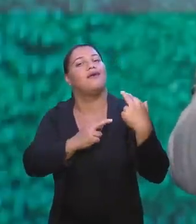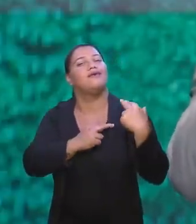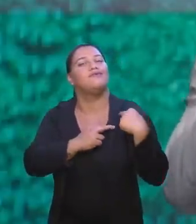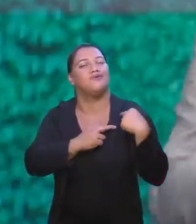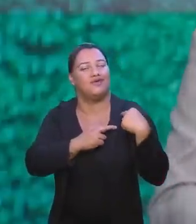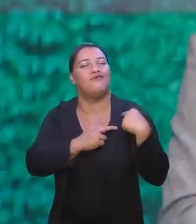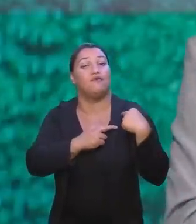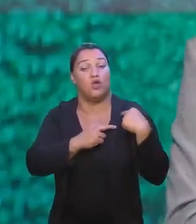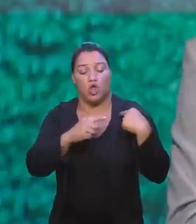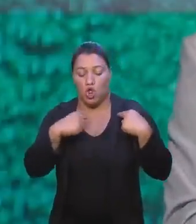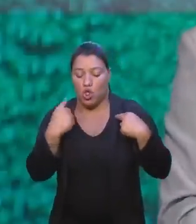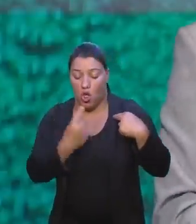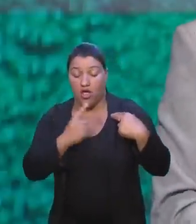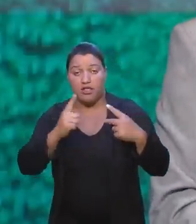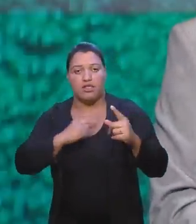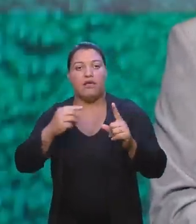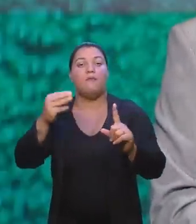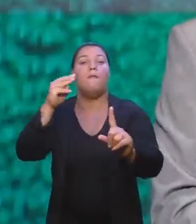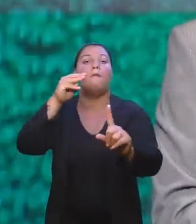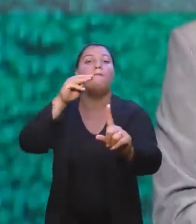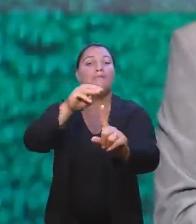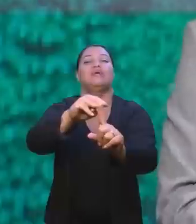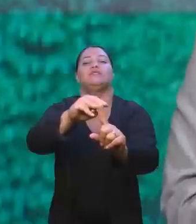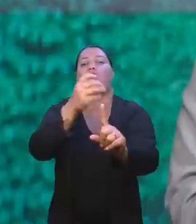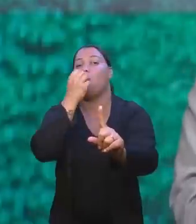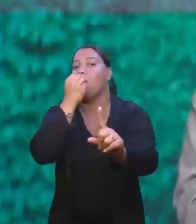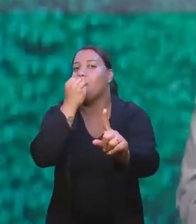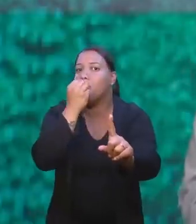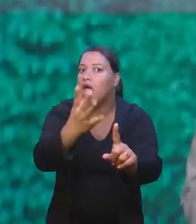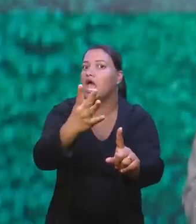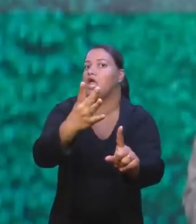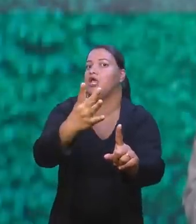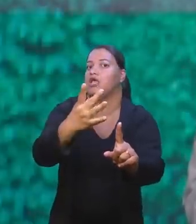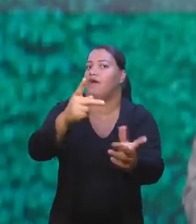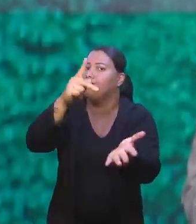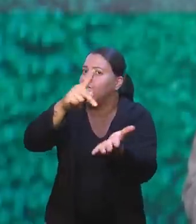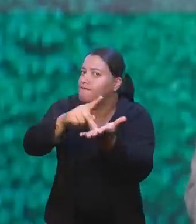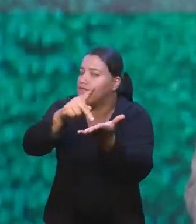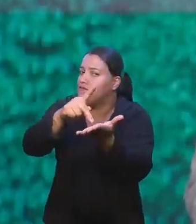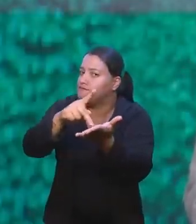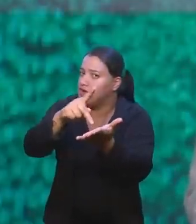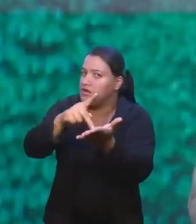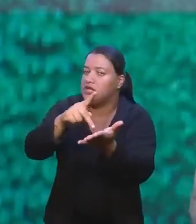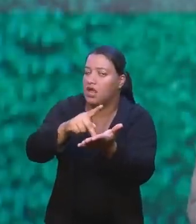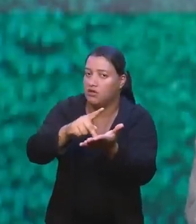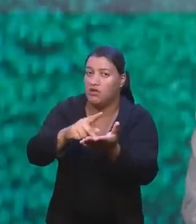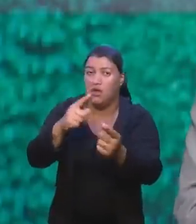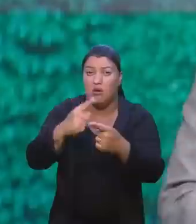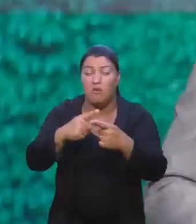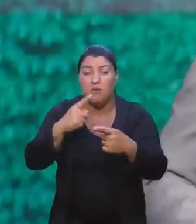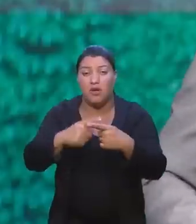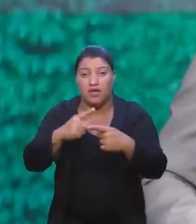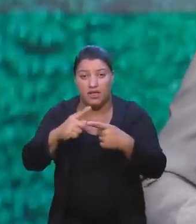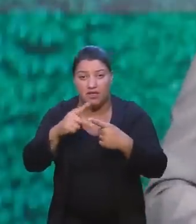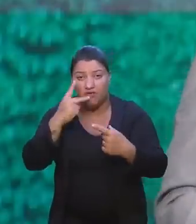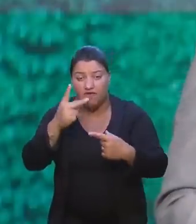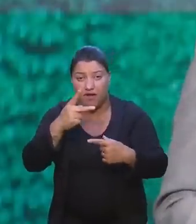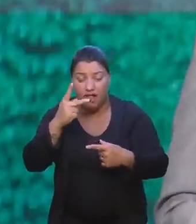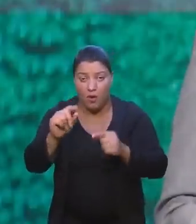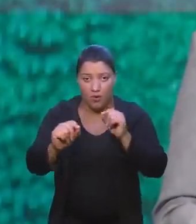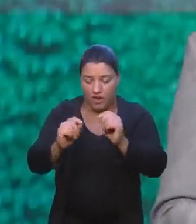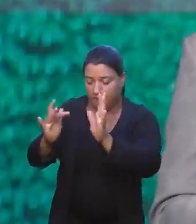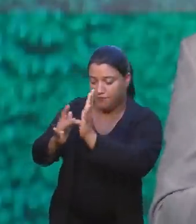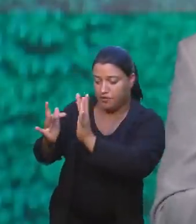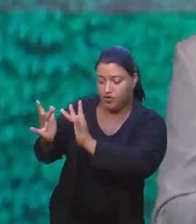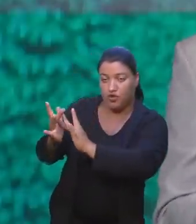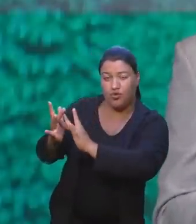possamos ter como meta o bem, a fidelidade. No sermão profético, Jesus pôde nos